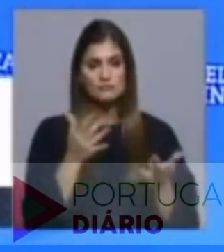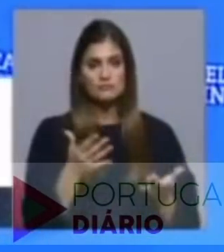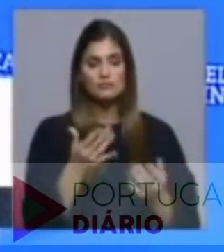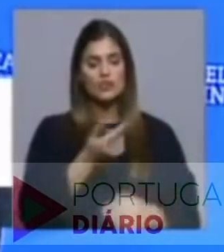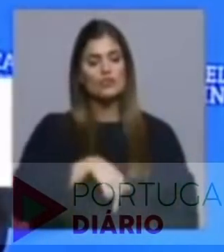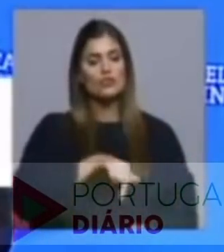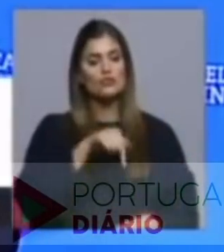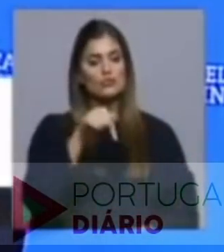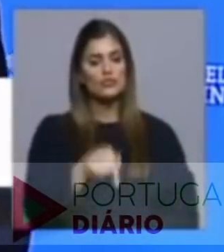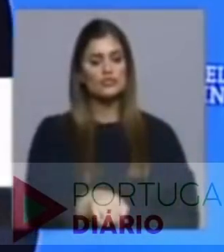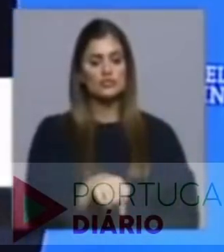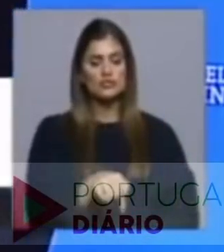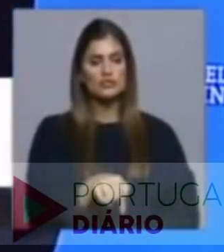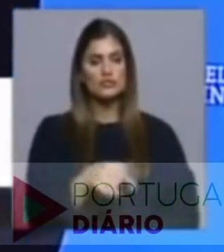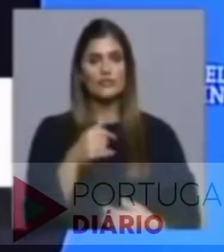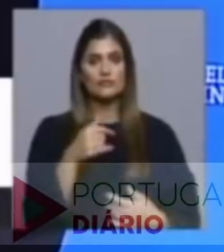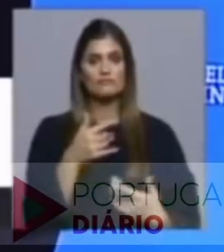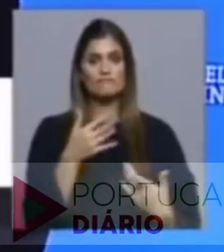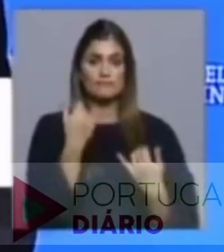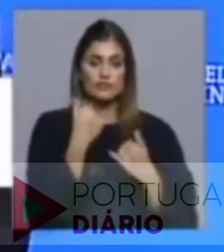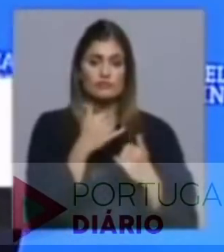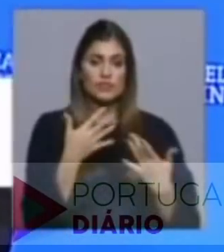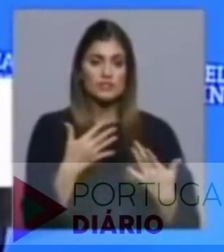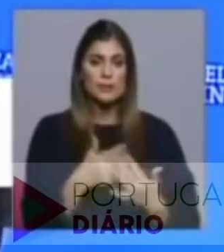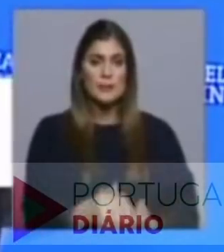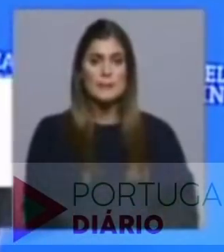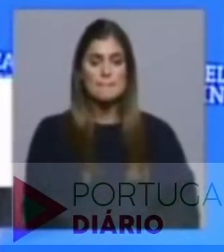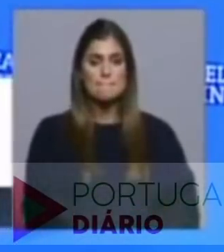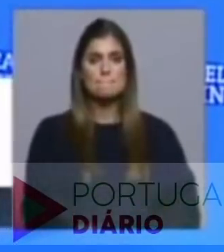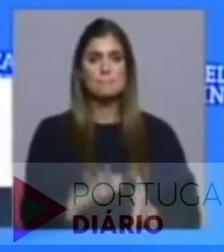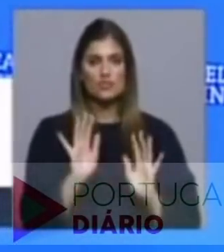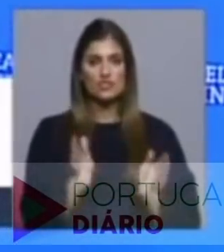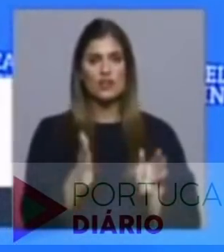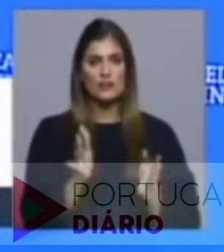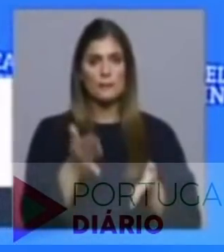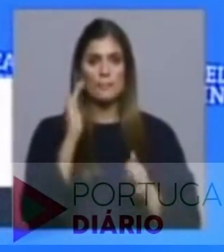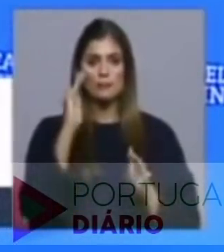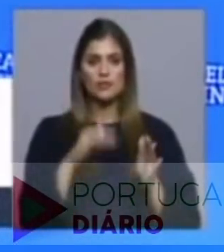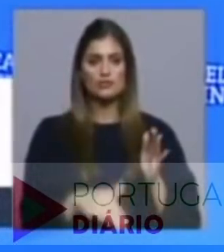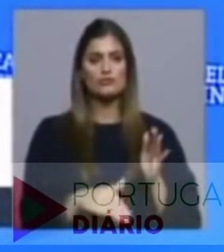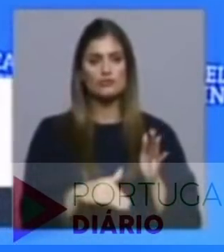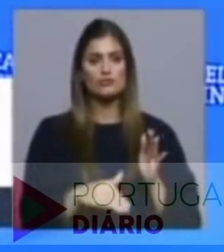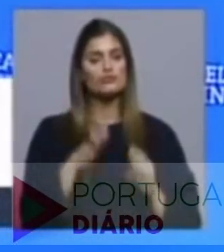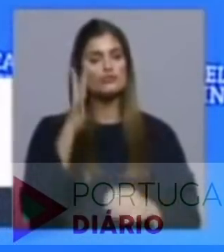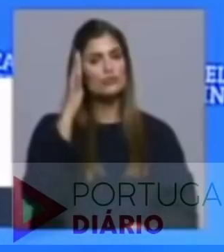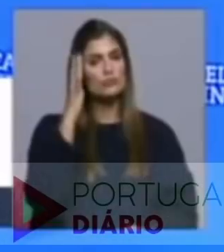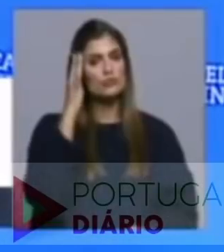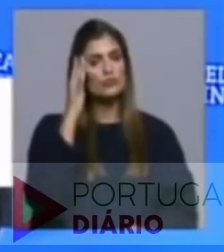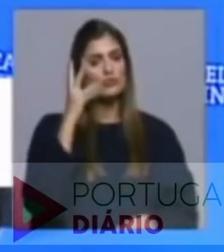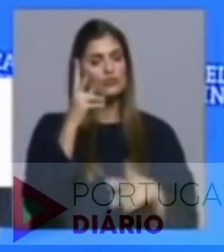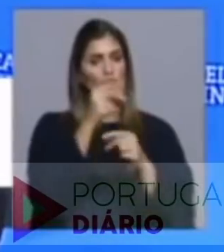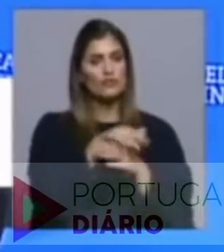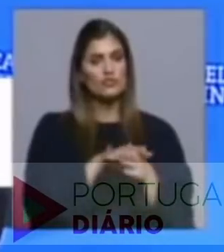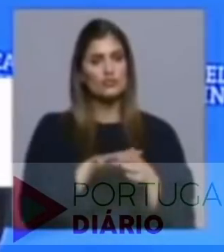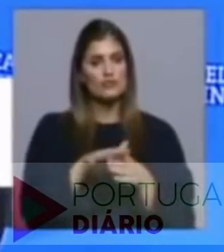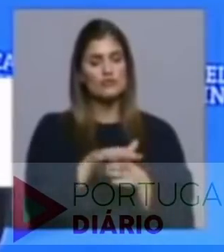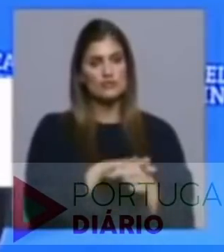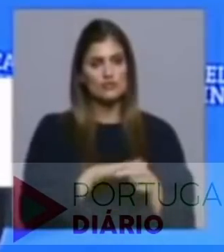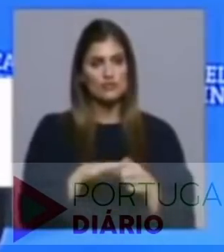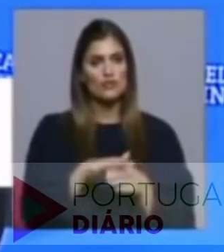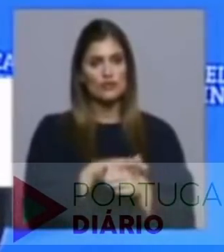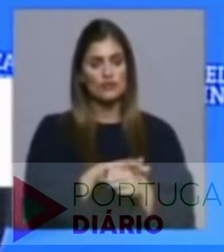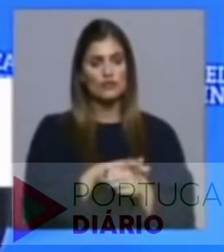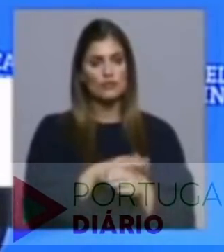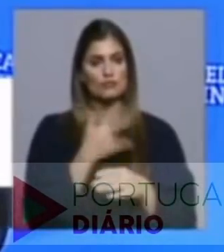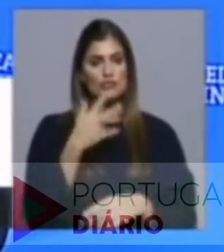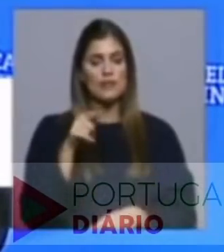Nós estamos hoje, felizmente, já abaixo do número de novos casos por